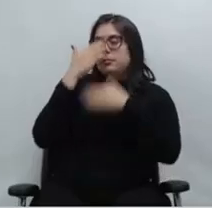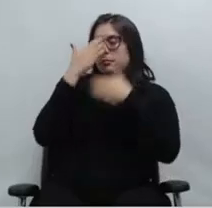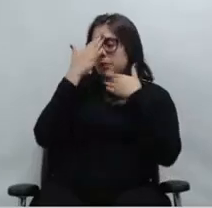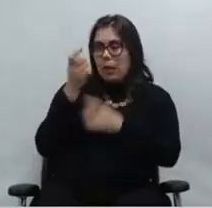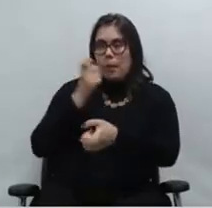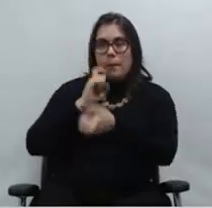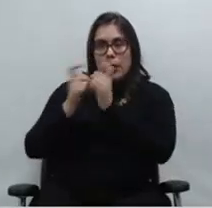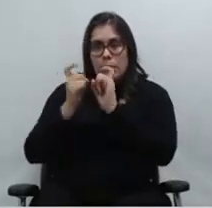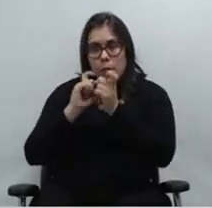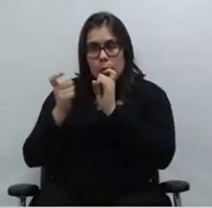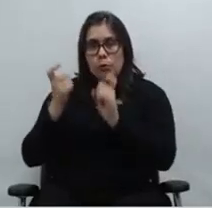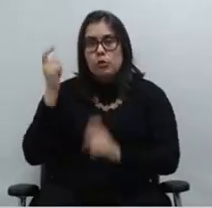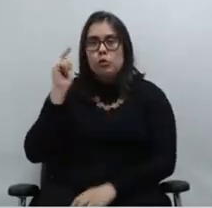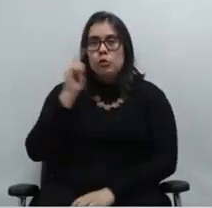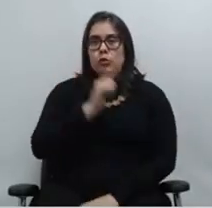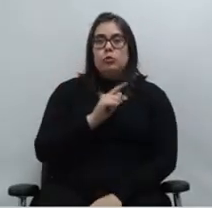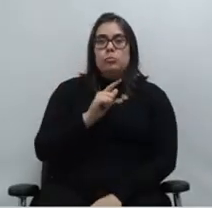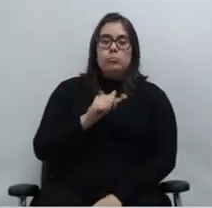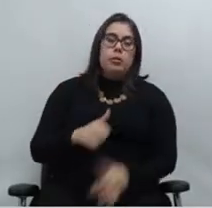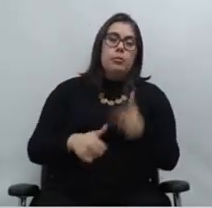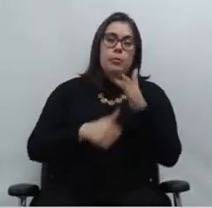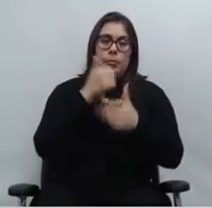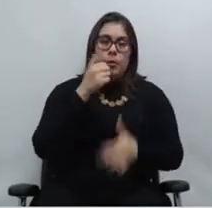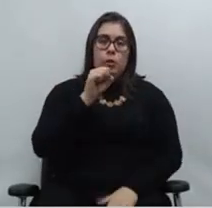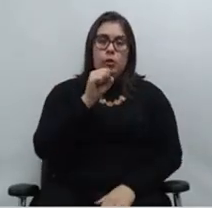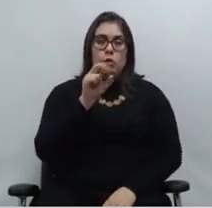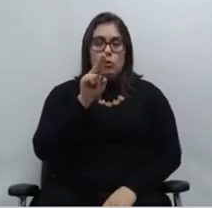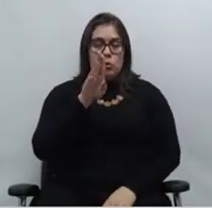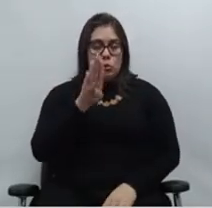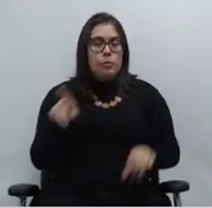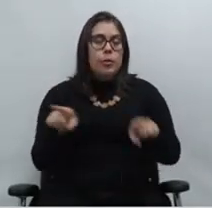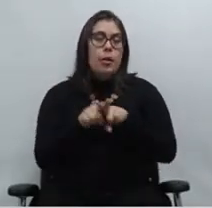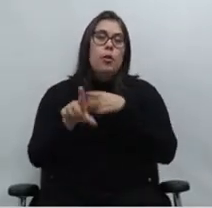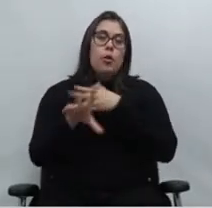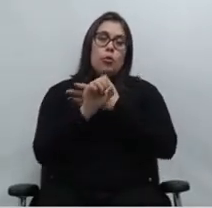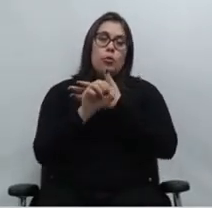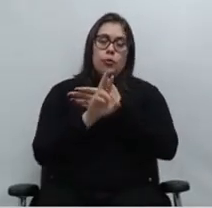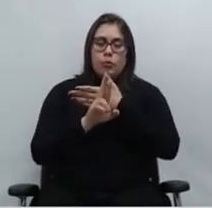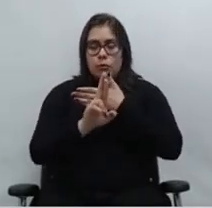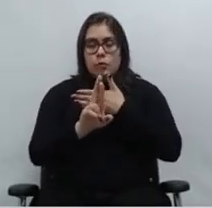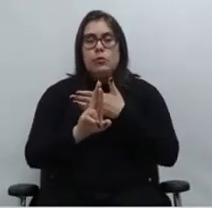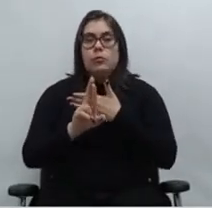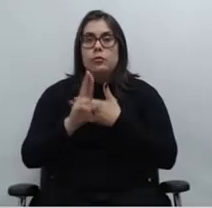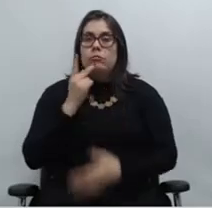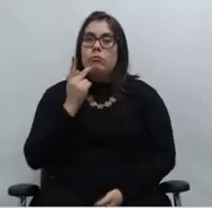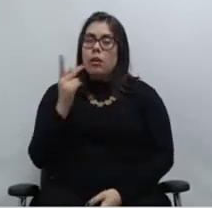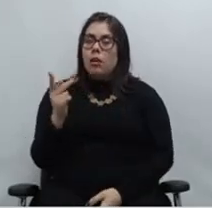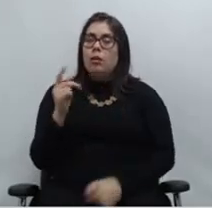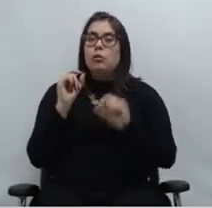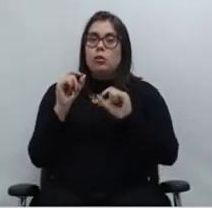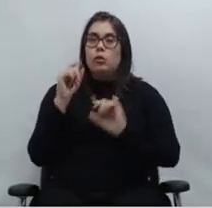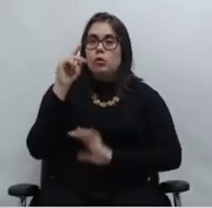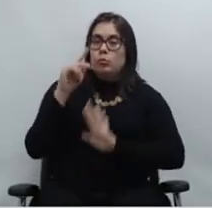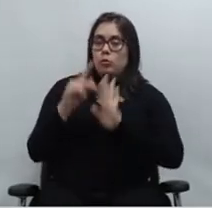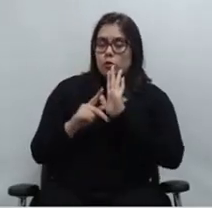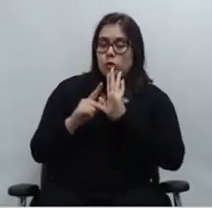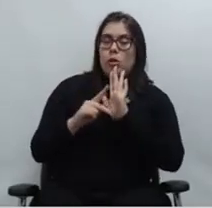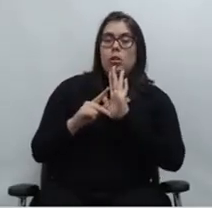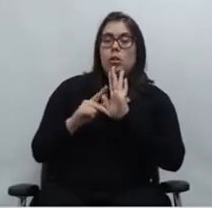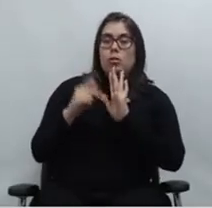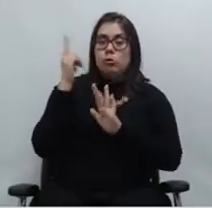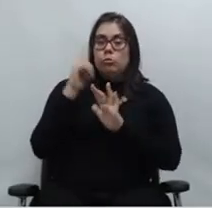né, com a equipe da primeira subdefensoria, com a ouvidoria, e justificar esse projeto piloto de